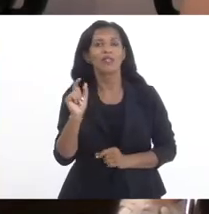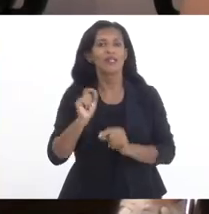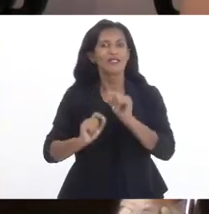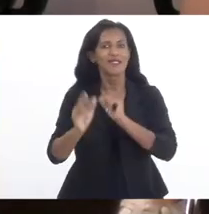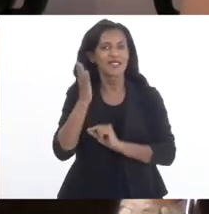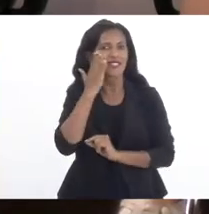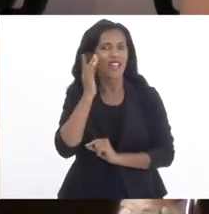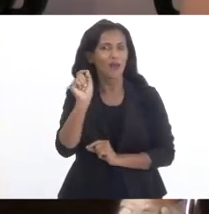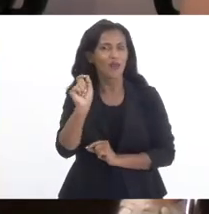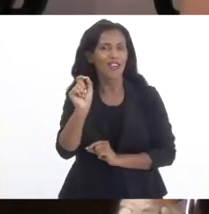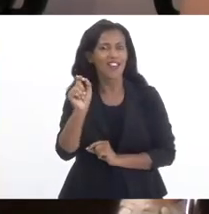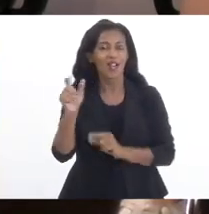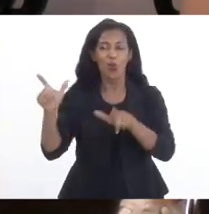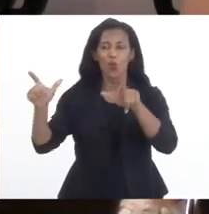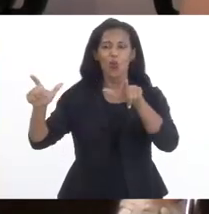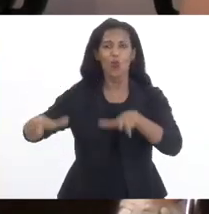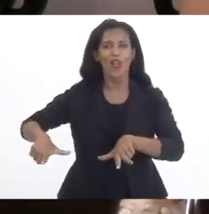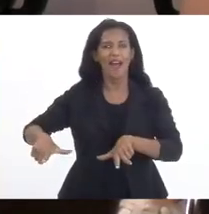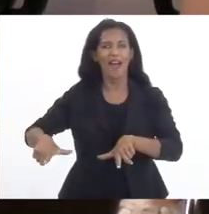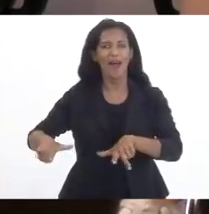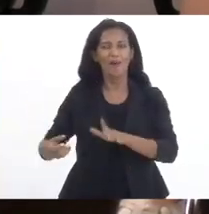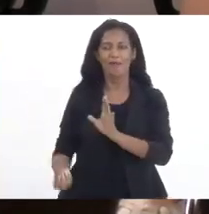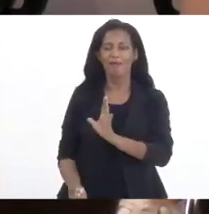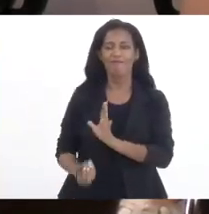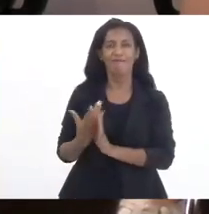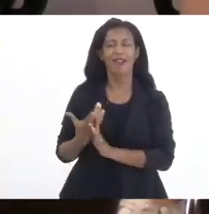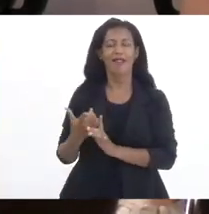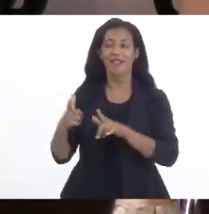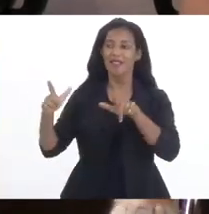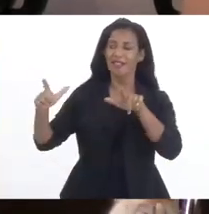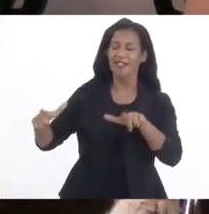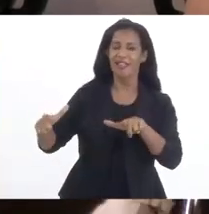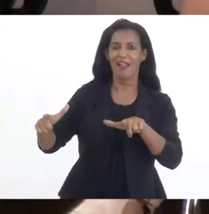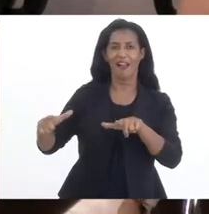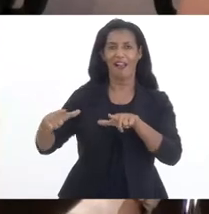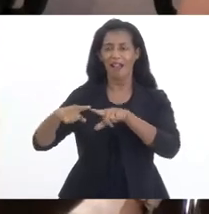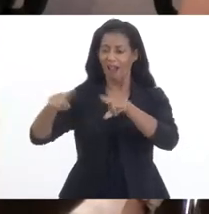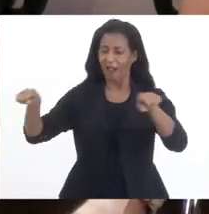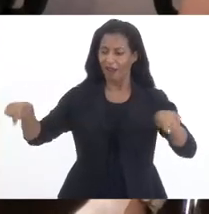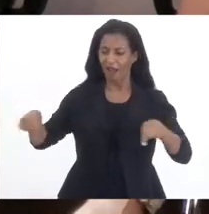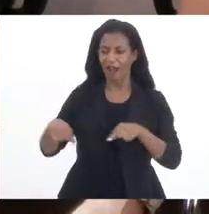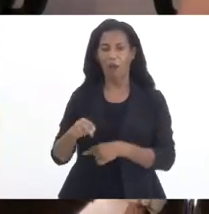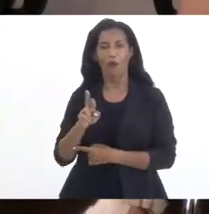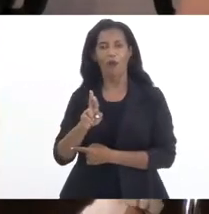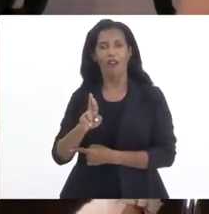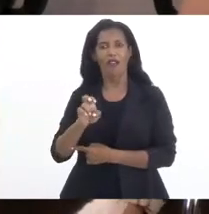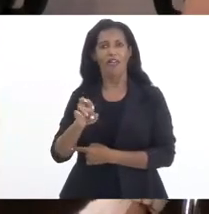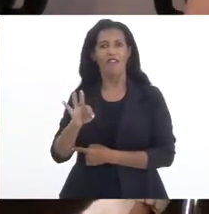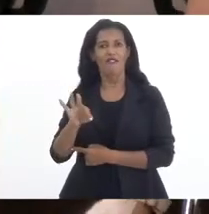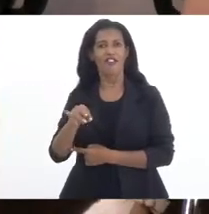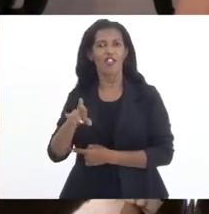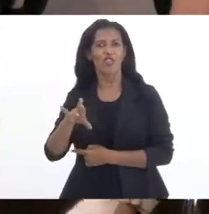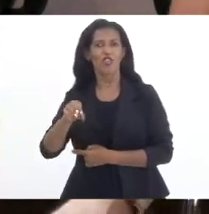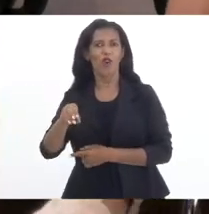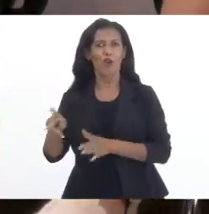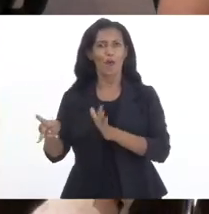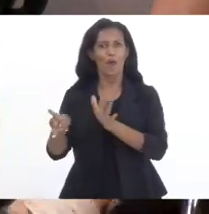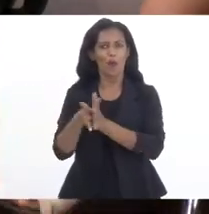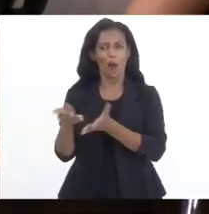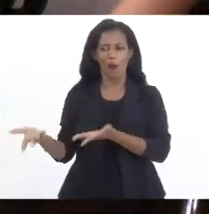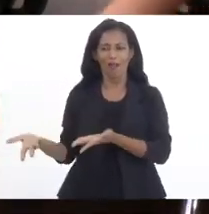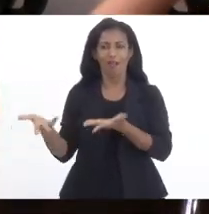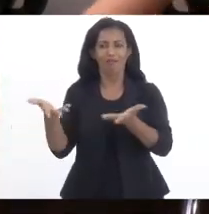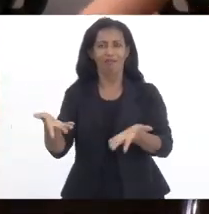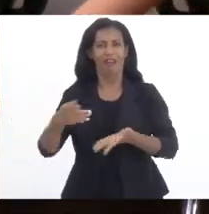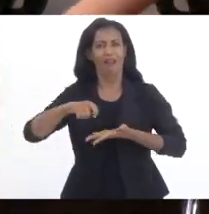quê? Espaço para criar um refeitório que possa ter, que possa dar o